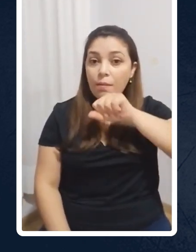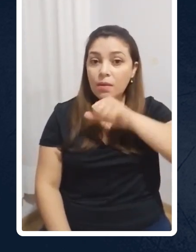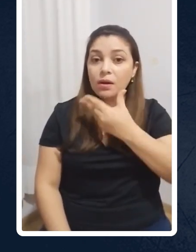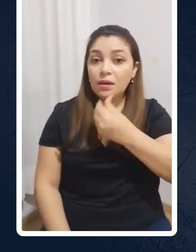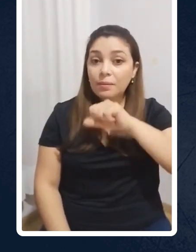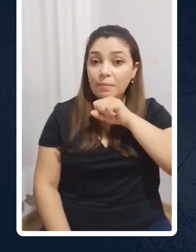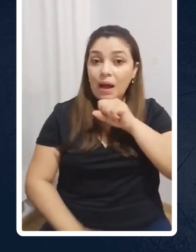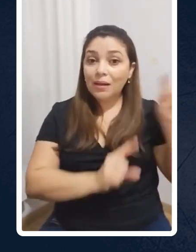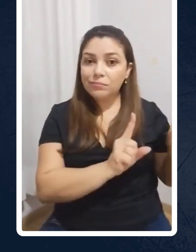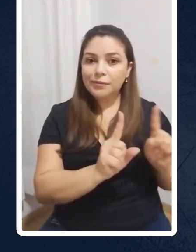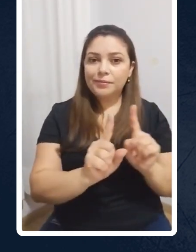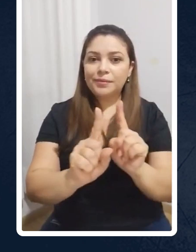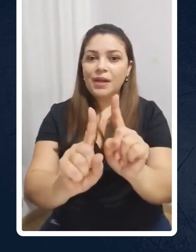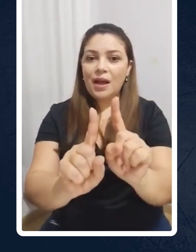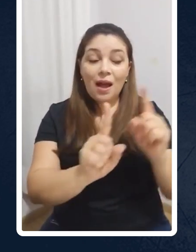Acompanharem.